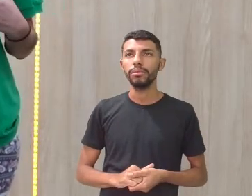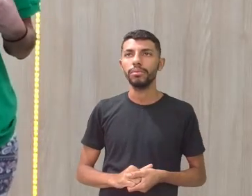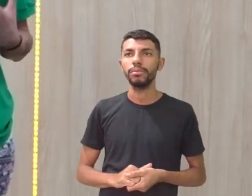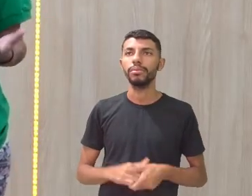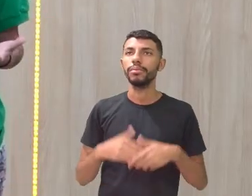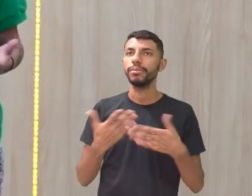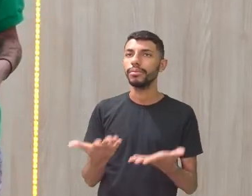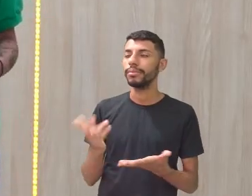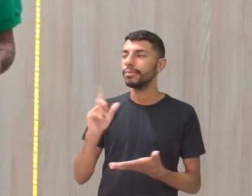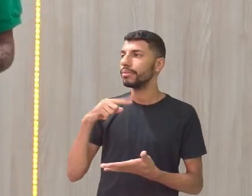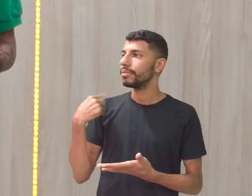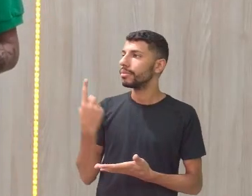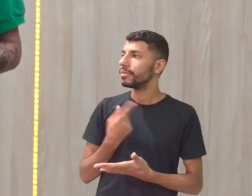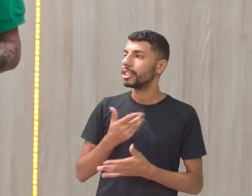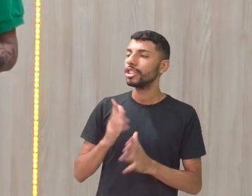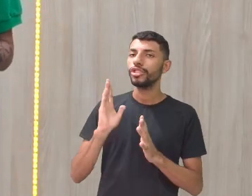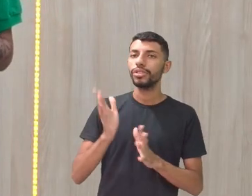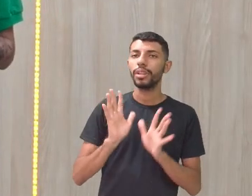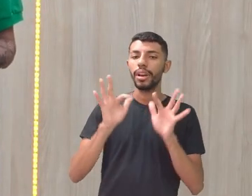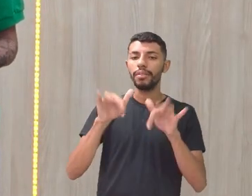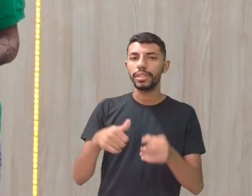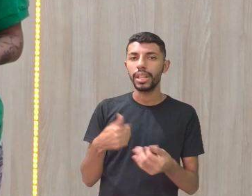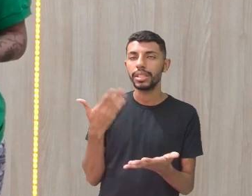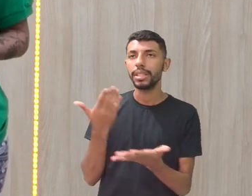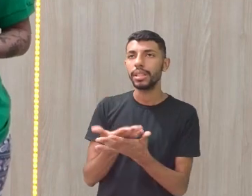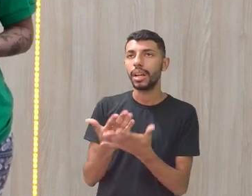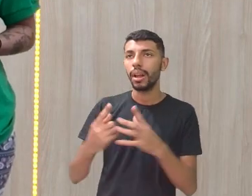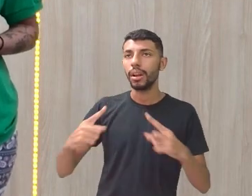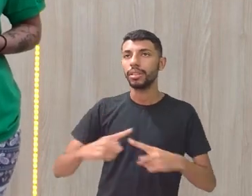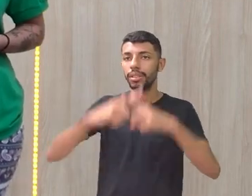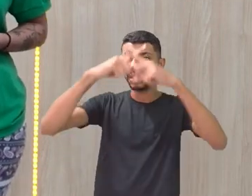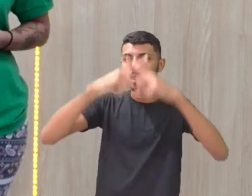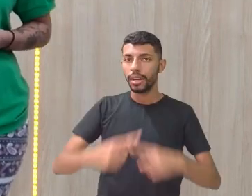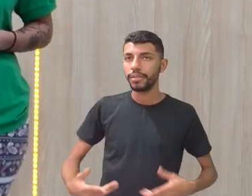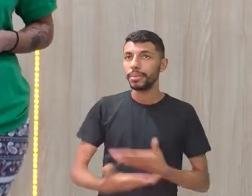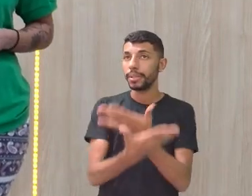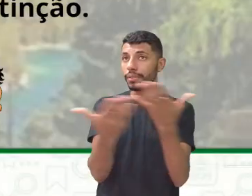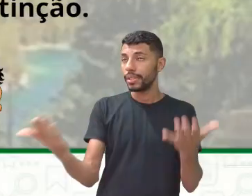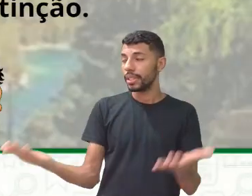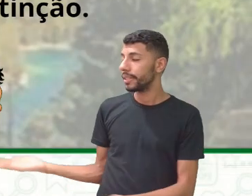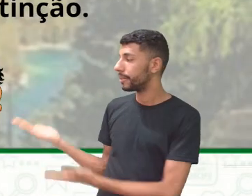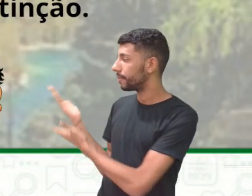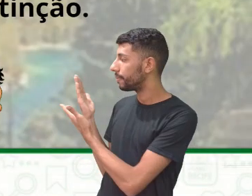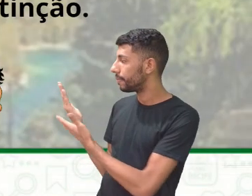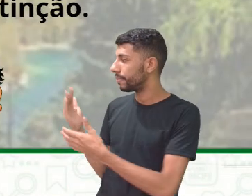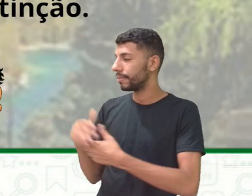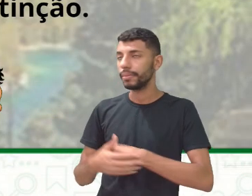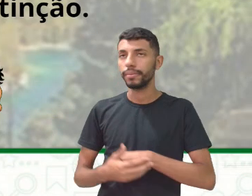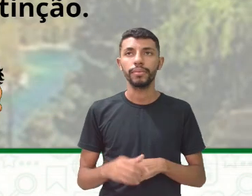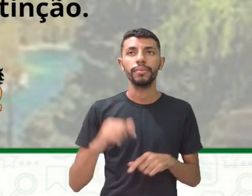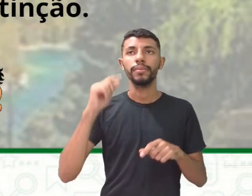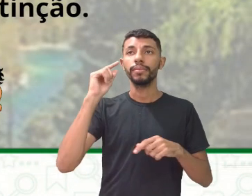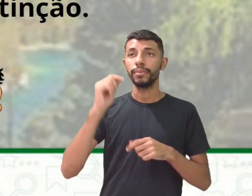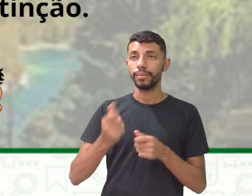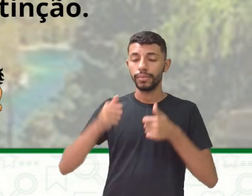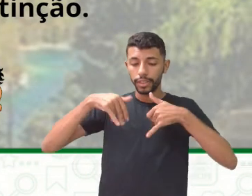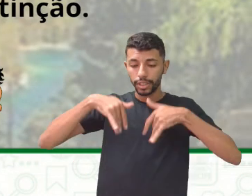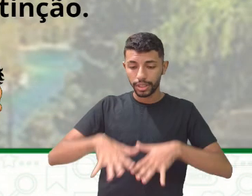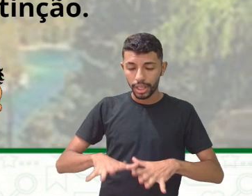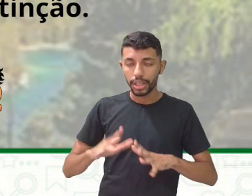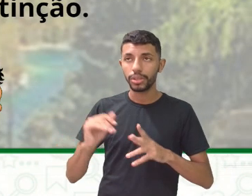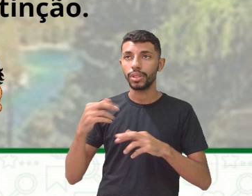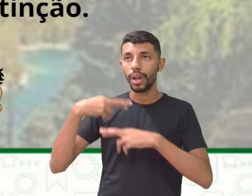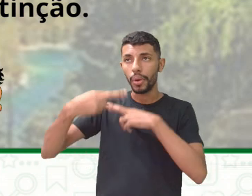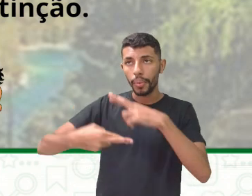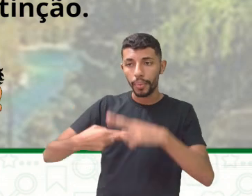fim dessa aula, e aí vai o desafio, né, para vocês. Vejam aí na tela. Os recursos naturais renováveis, como o